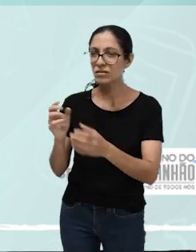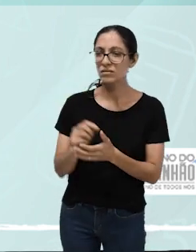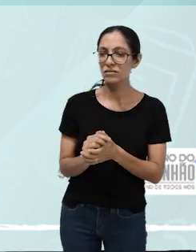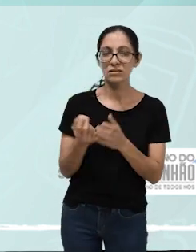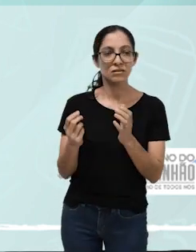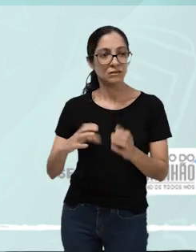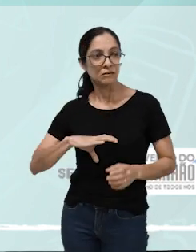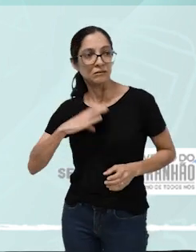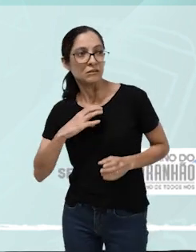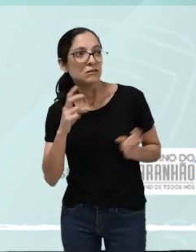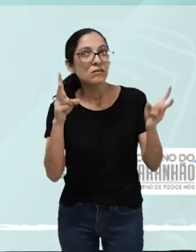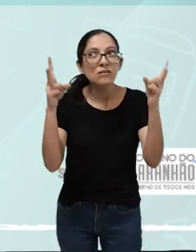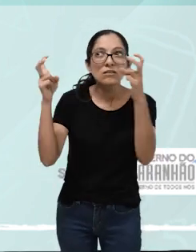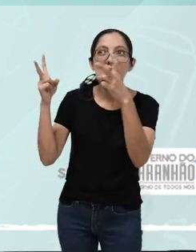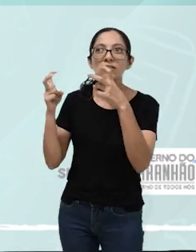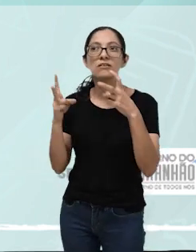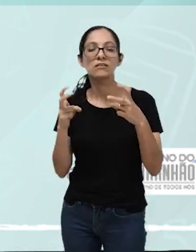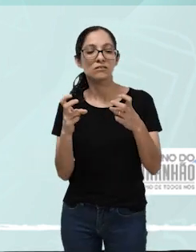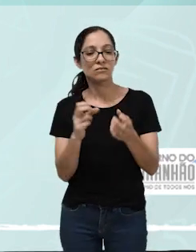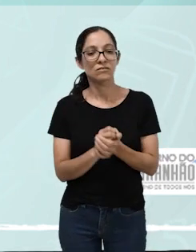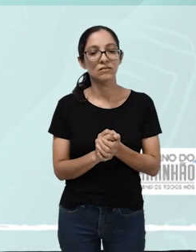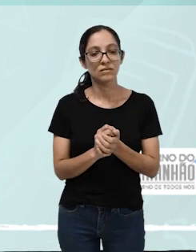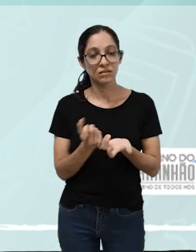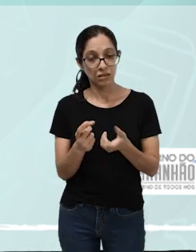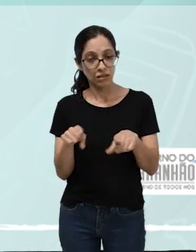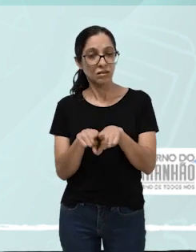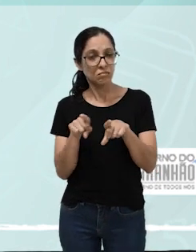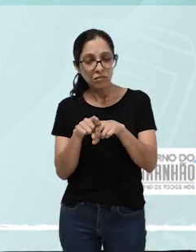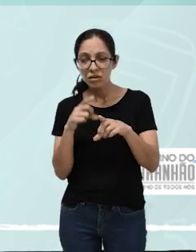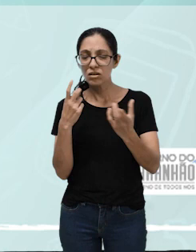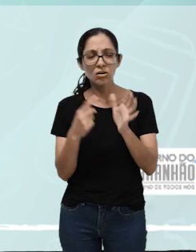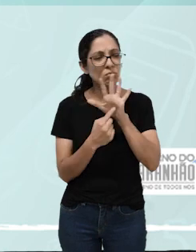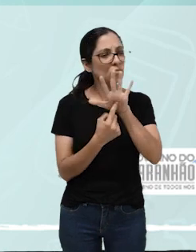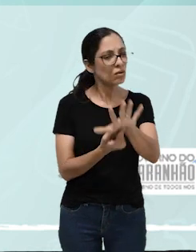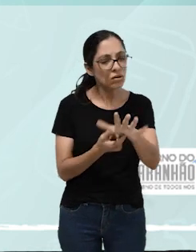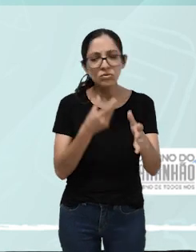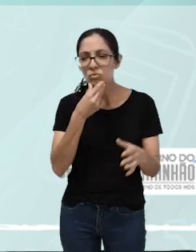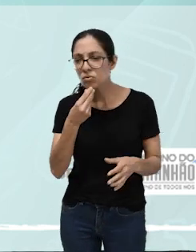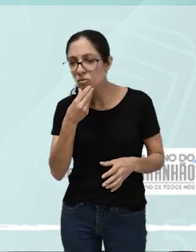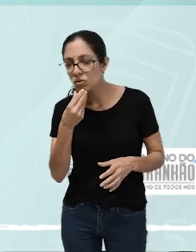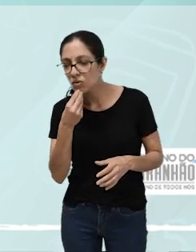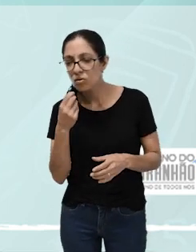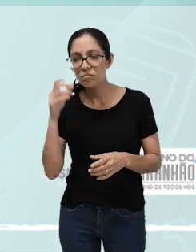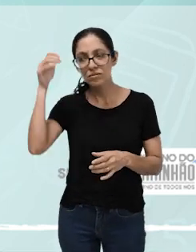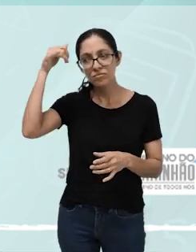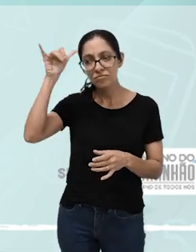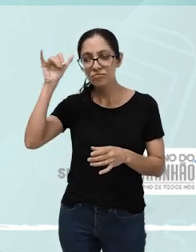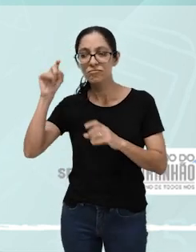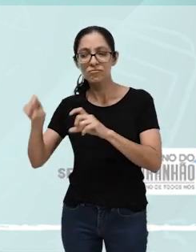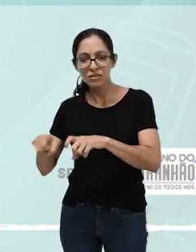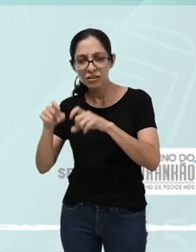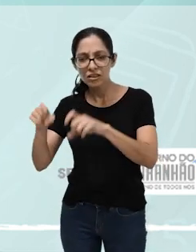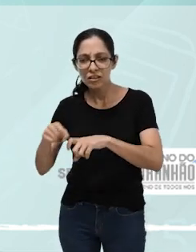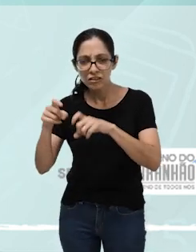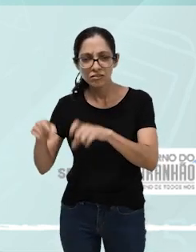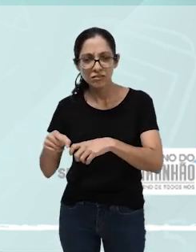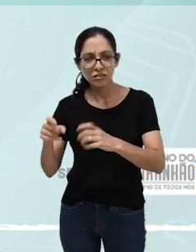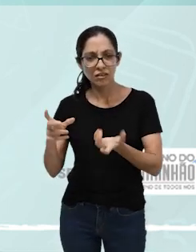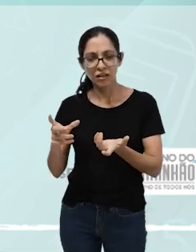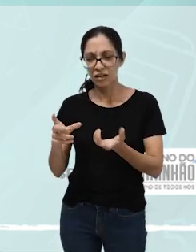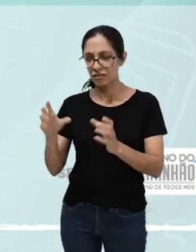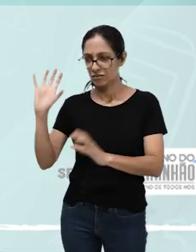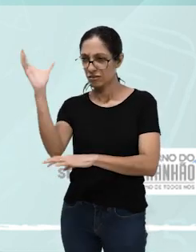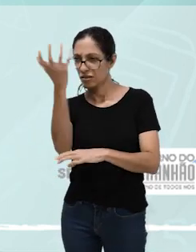viagens chamada caipora eu canto Vaqueiro vestido de couro brigando com o touro no mato